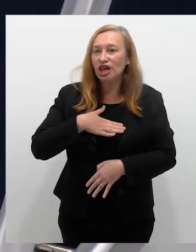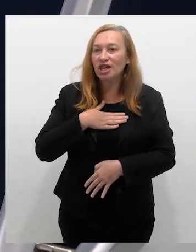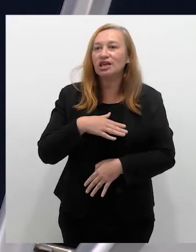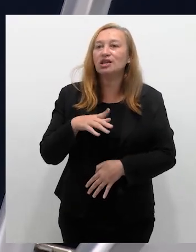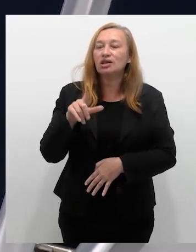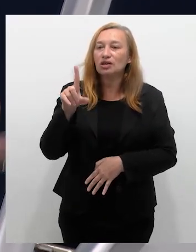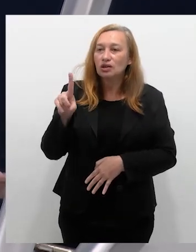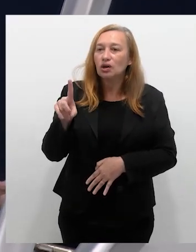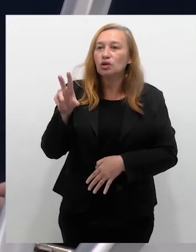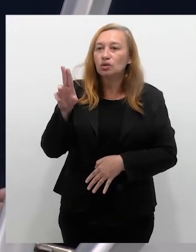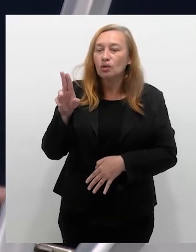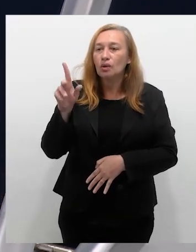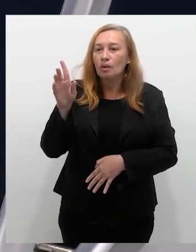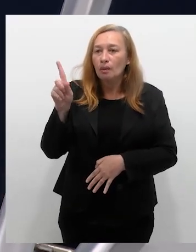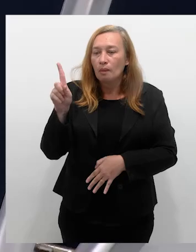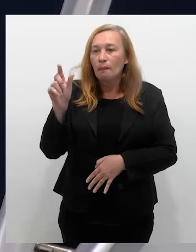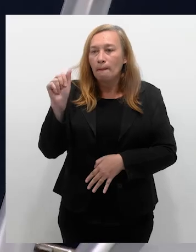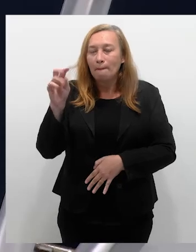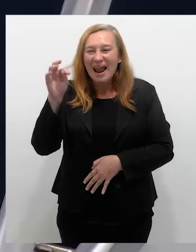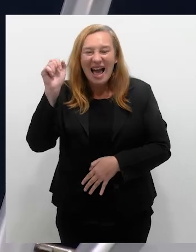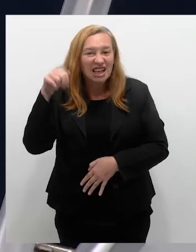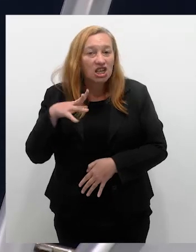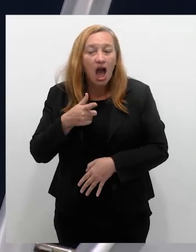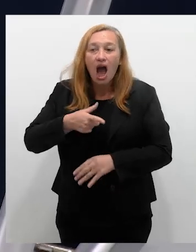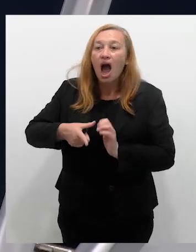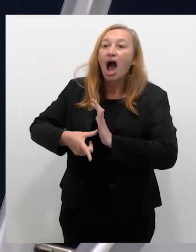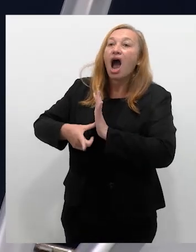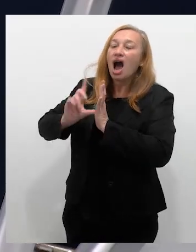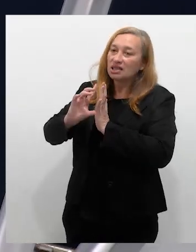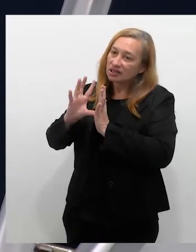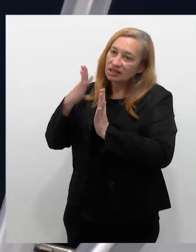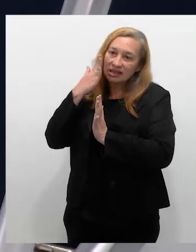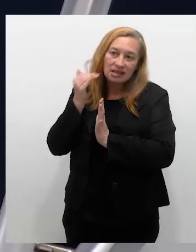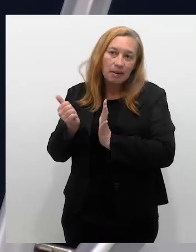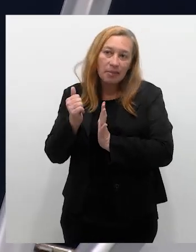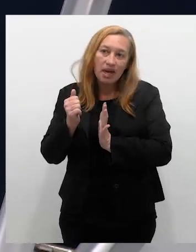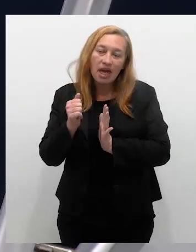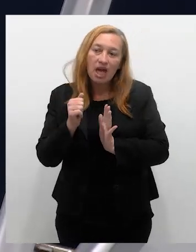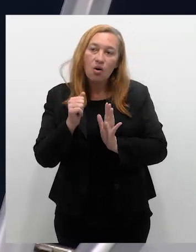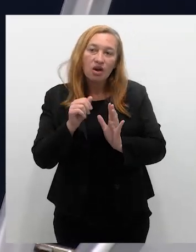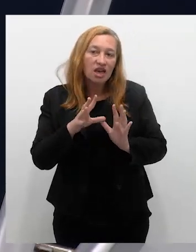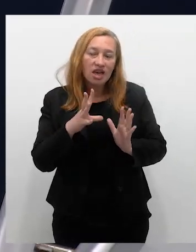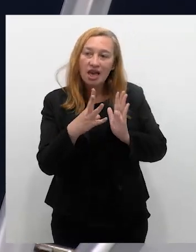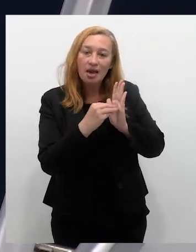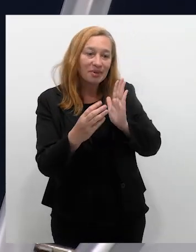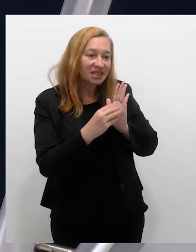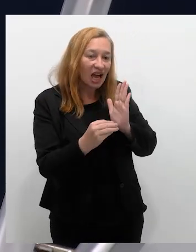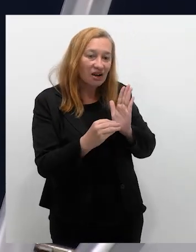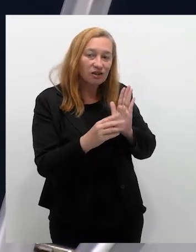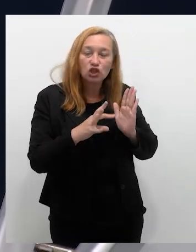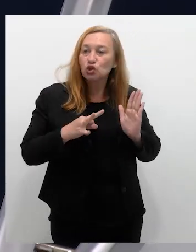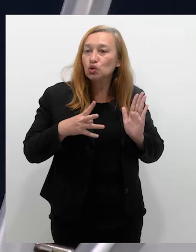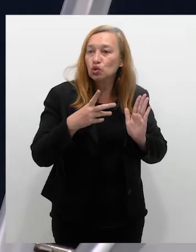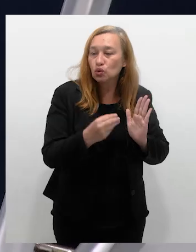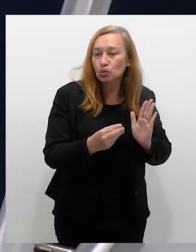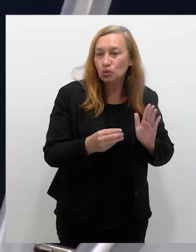dublava antes de saber o que era dublagem. Eu ficava dublando na frente da TV, imitando, dublava os cachorros. Sempre gostei de dublar. Quando eu cheguei no